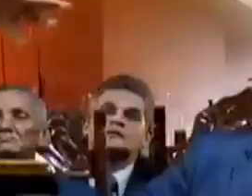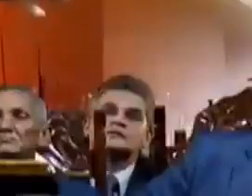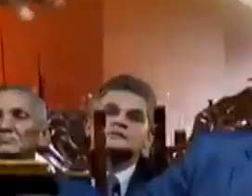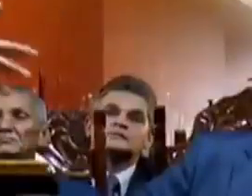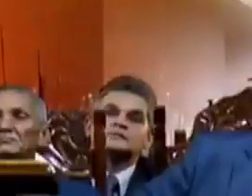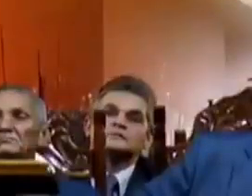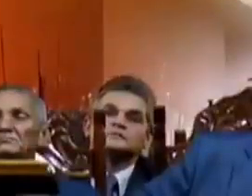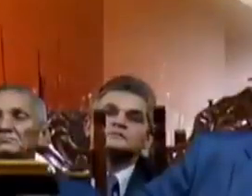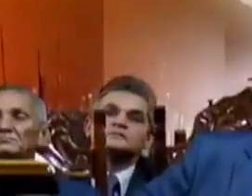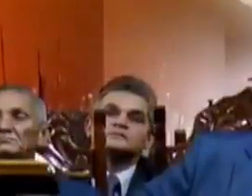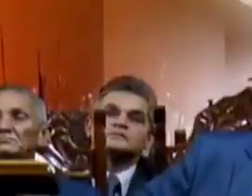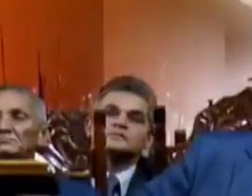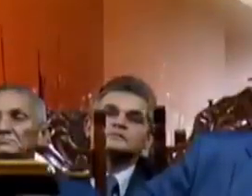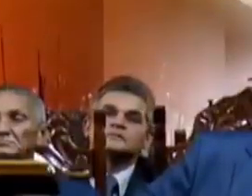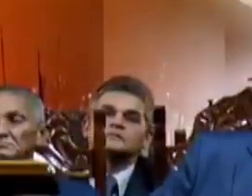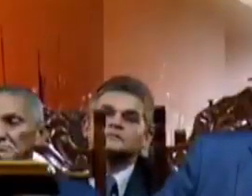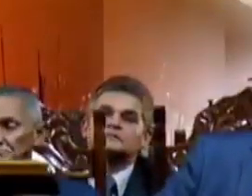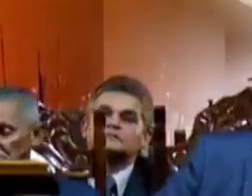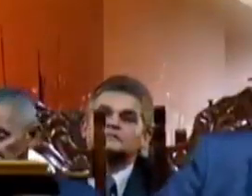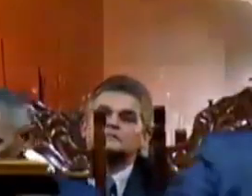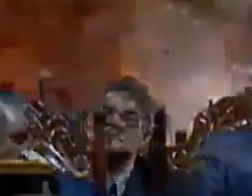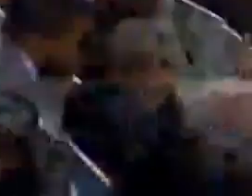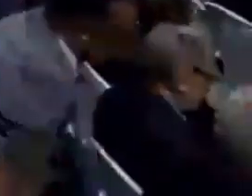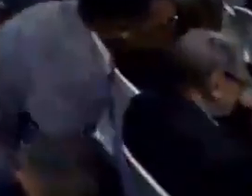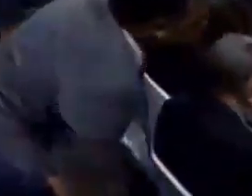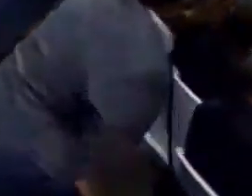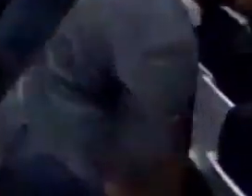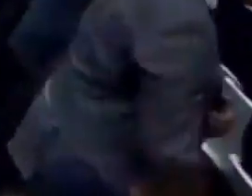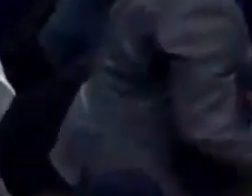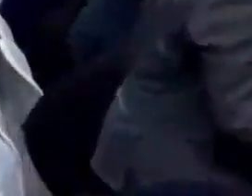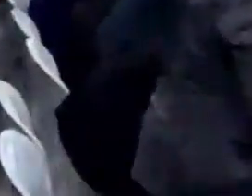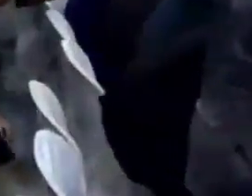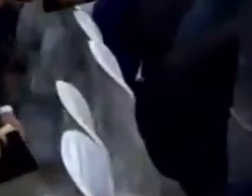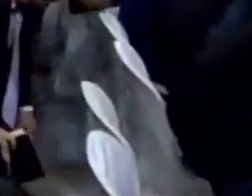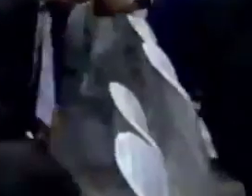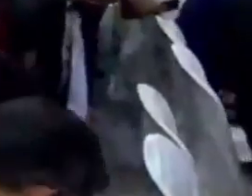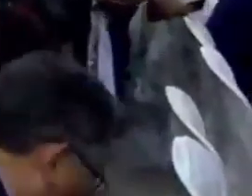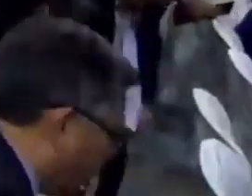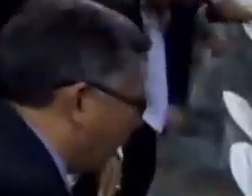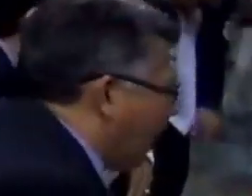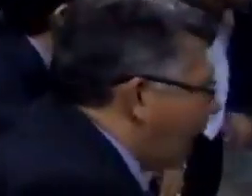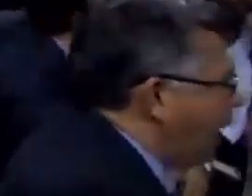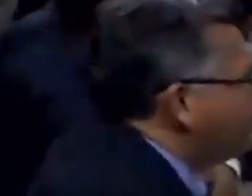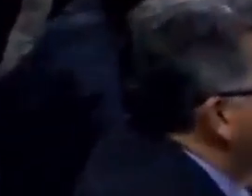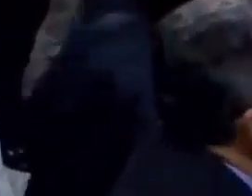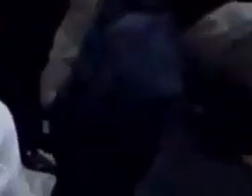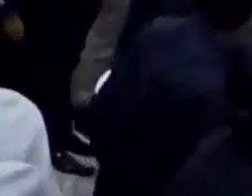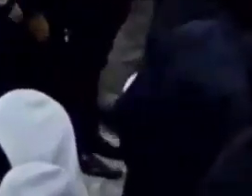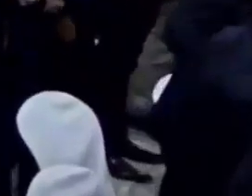pastor, esteja em pé, adorando ao Senhor.